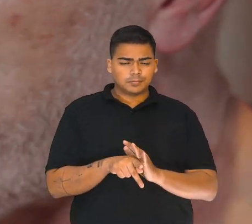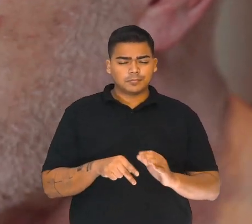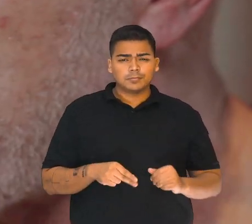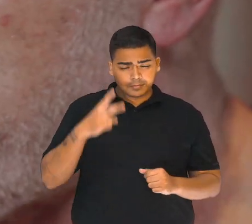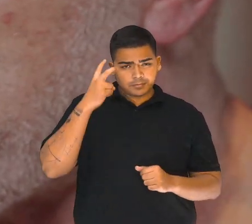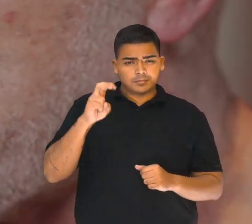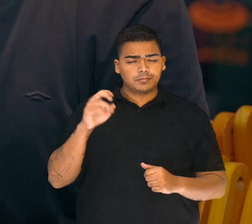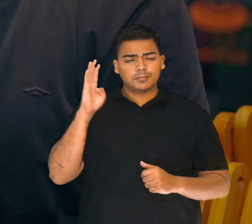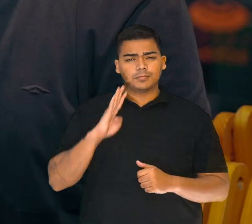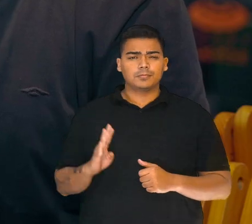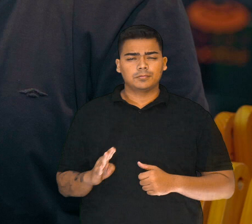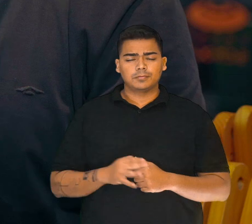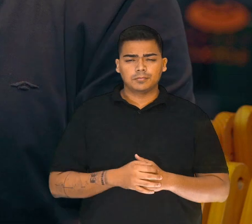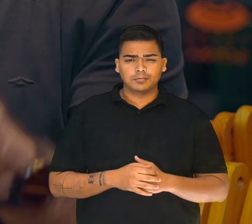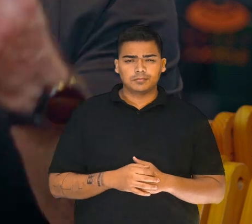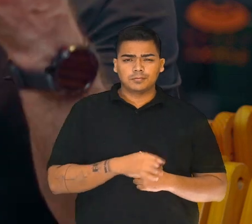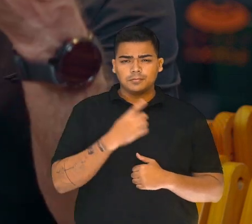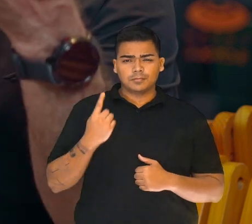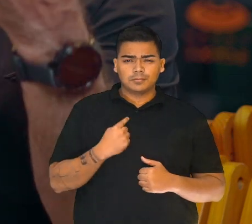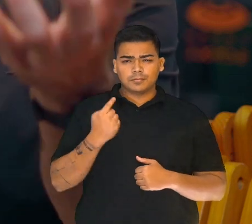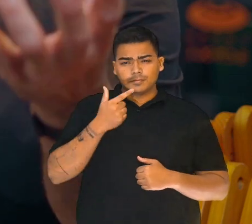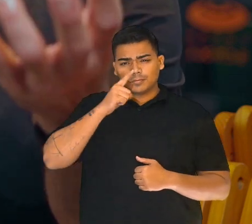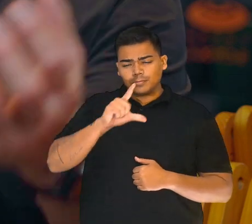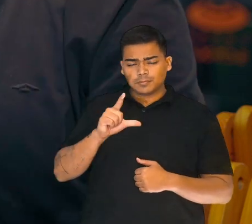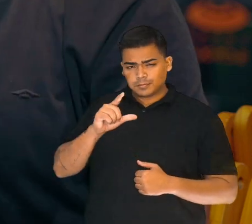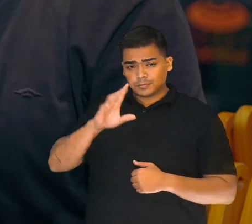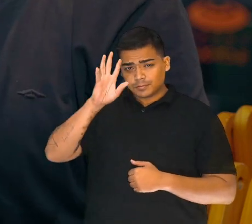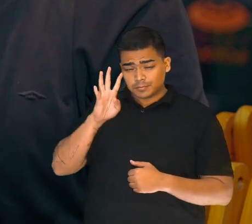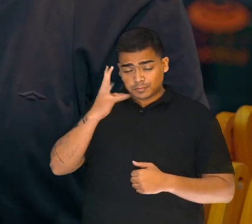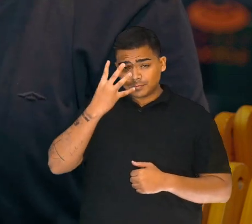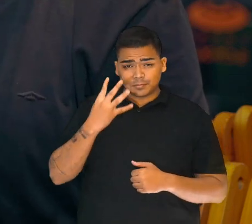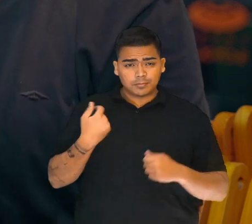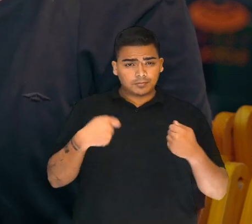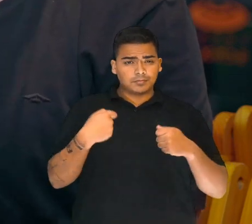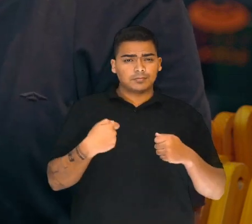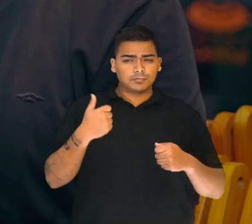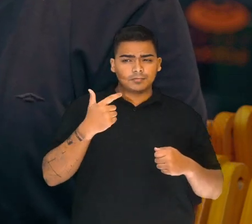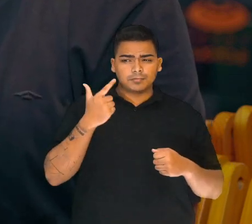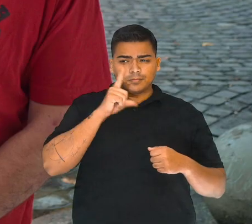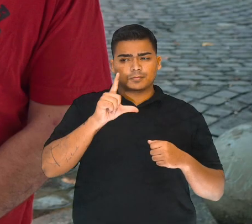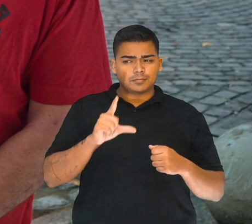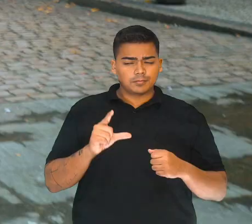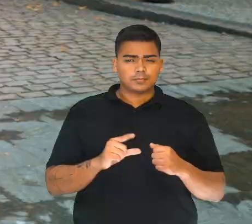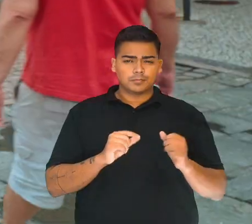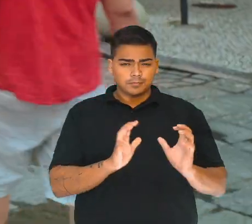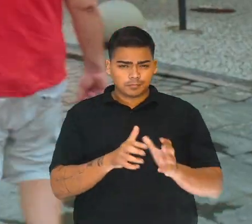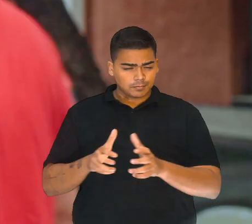humana e da pobreza brasileira. A gente, para lidar com bits, para lidar com bytes, a gente precisava de cérebros.